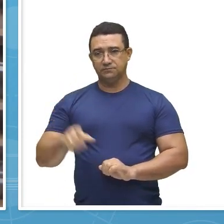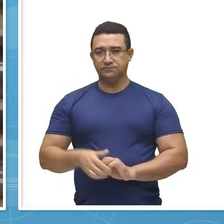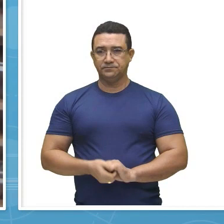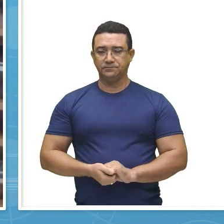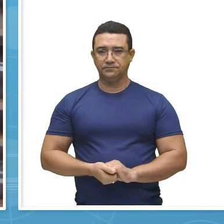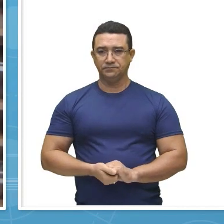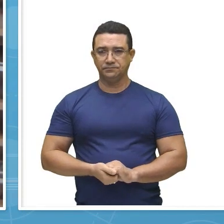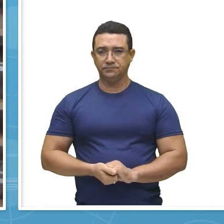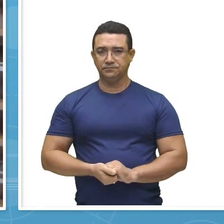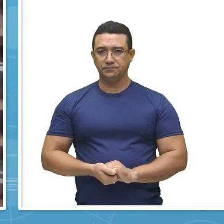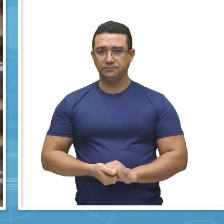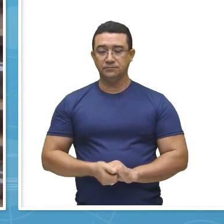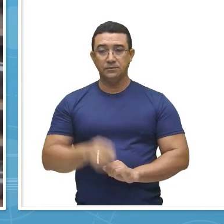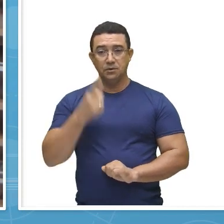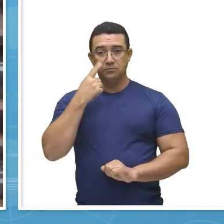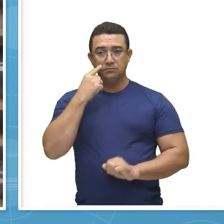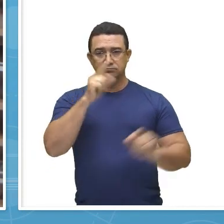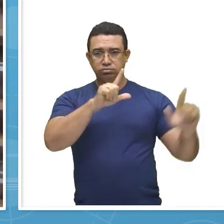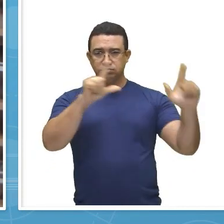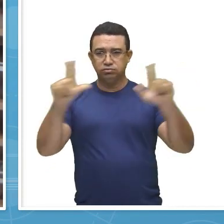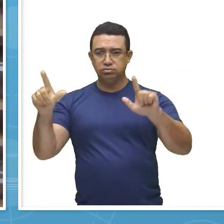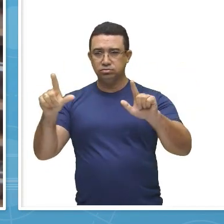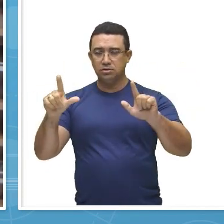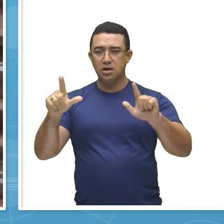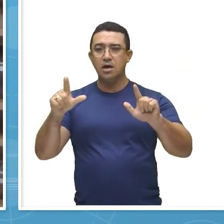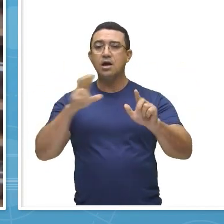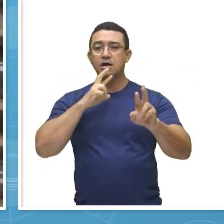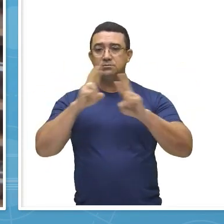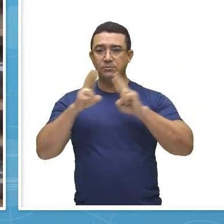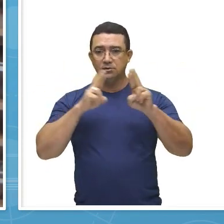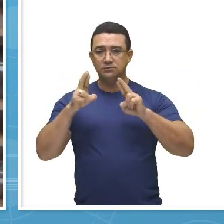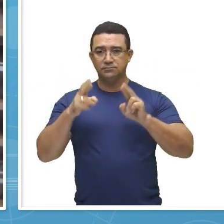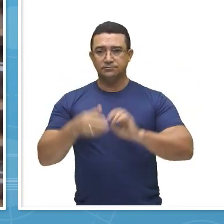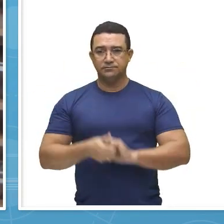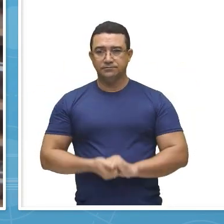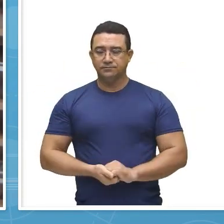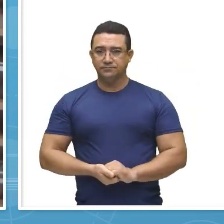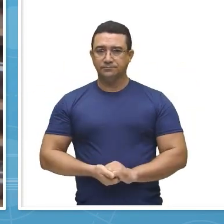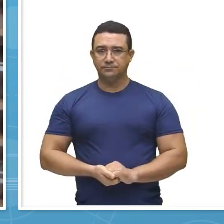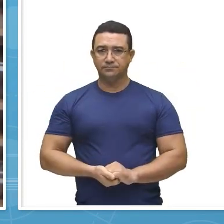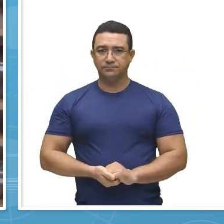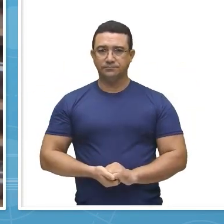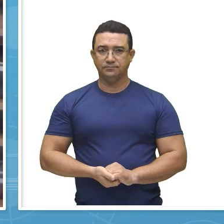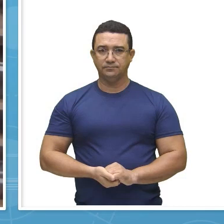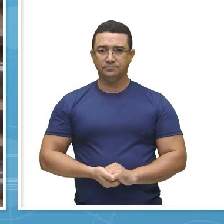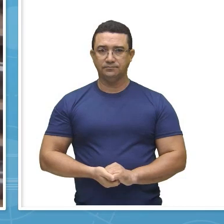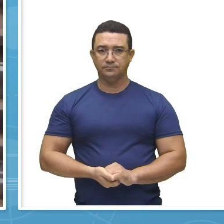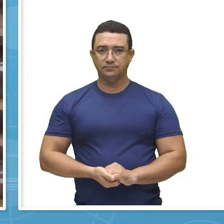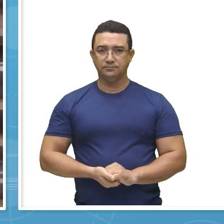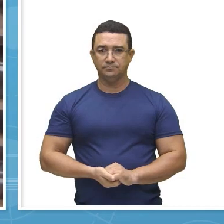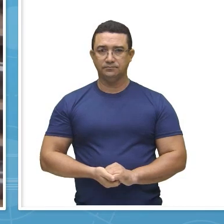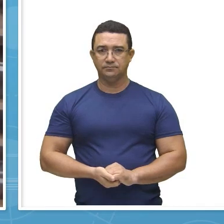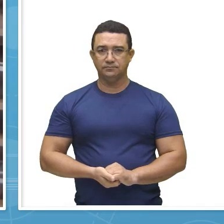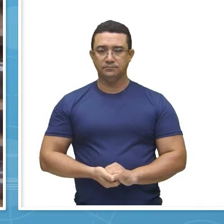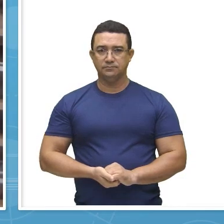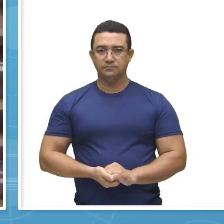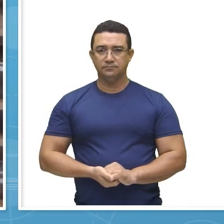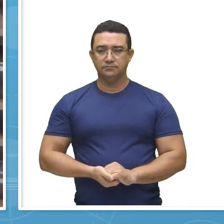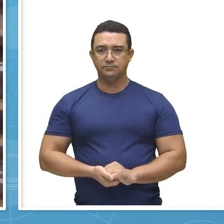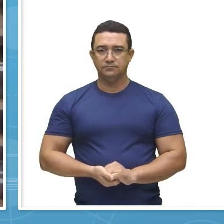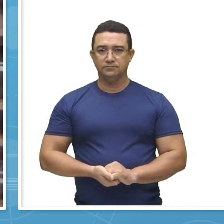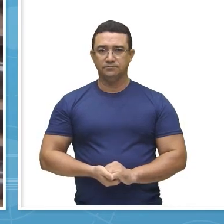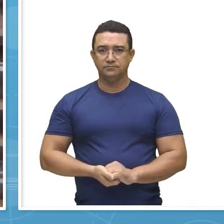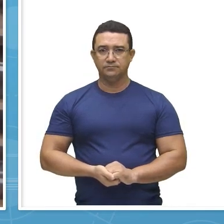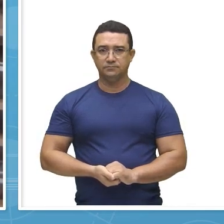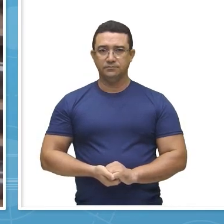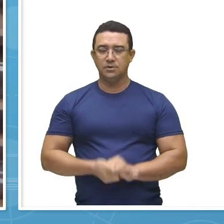Freire, tá bom? Vamos verificar, então, quem acertou e quem errou, porque as respostas foram diferentes, né? Então, queridos, nós temos aí,